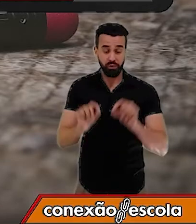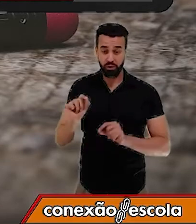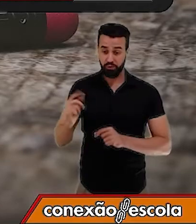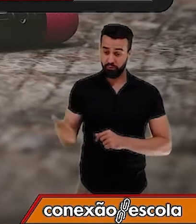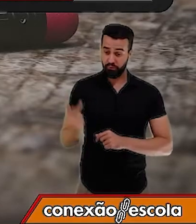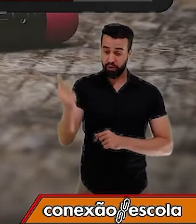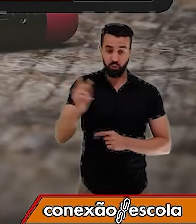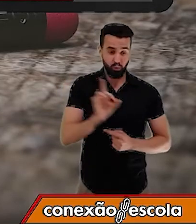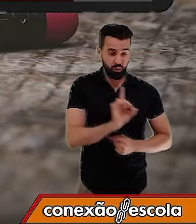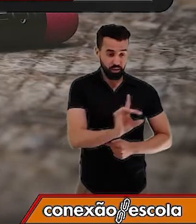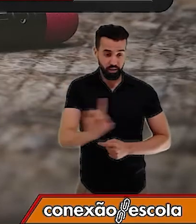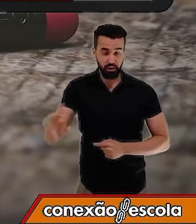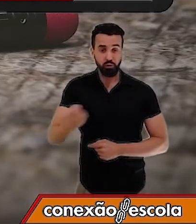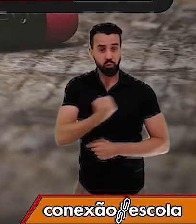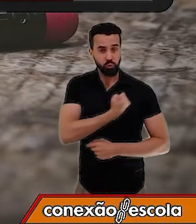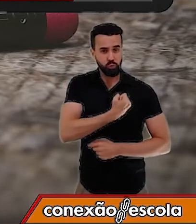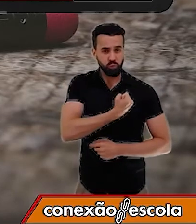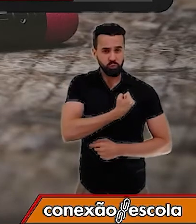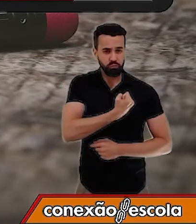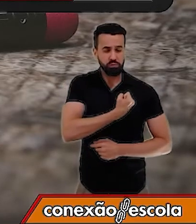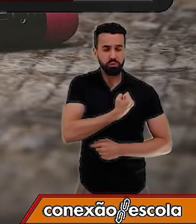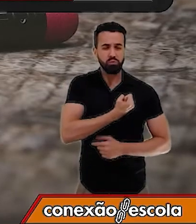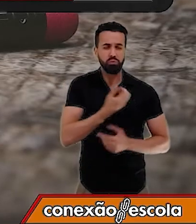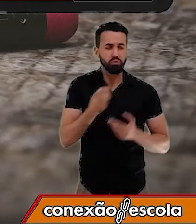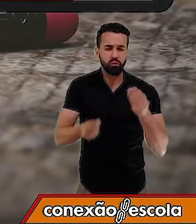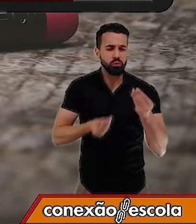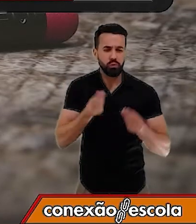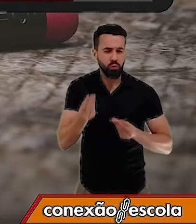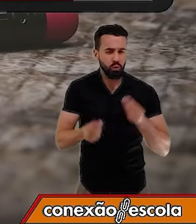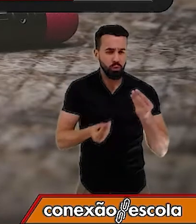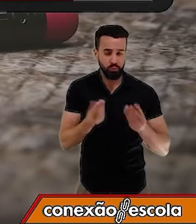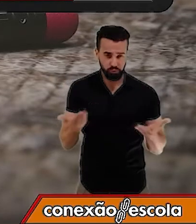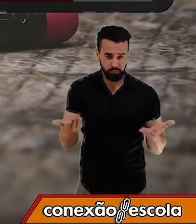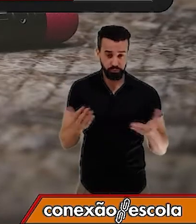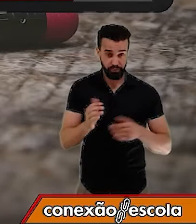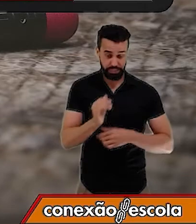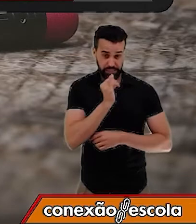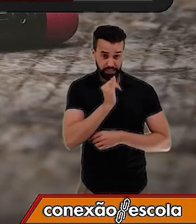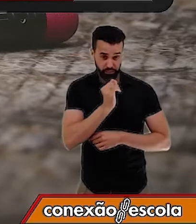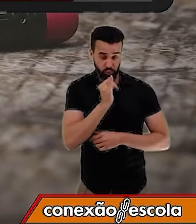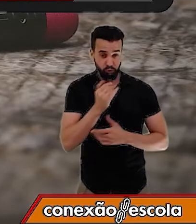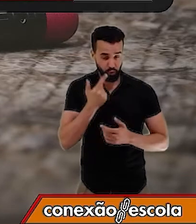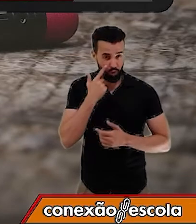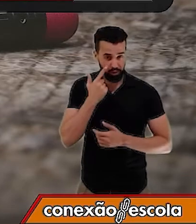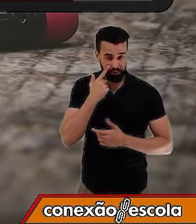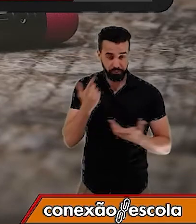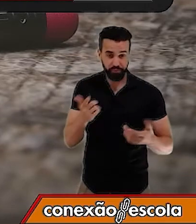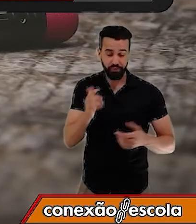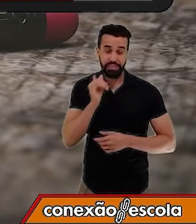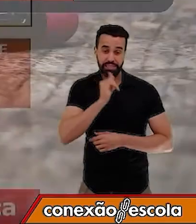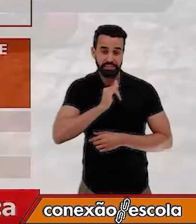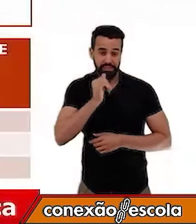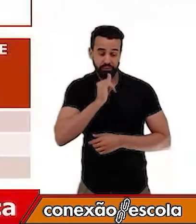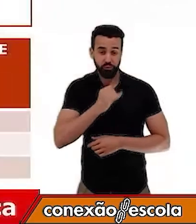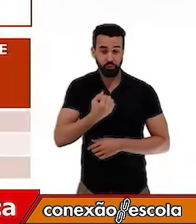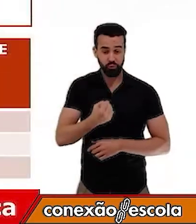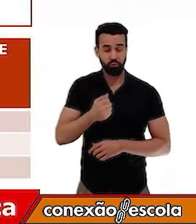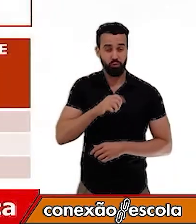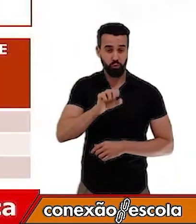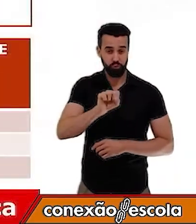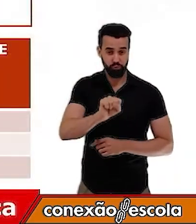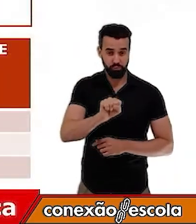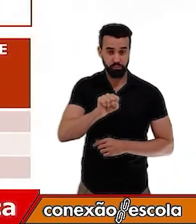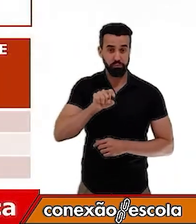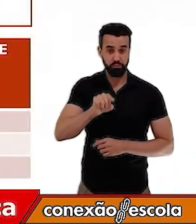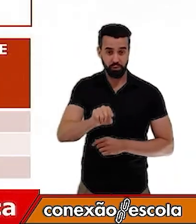cada algarismo que eu formei nesse número tem. Vamos utilizar aí o exemplo do número